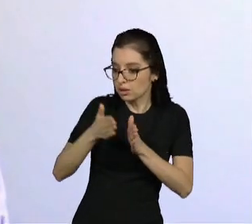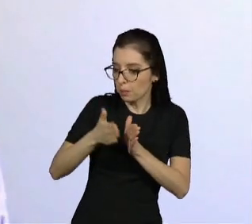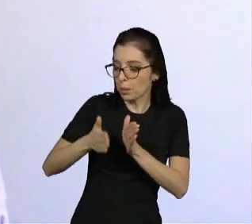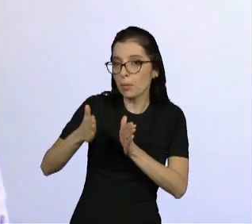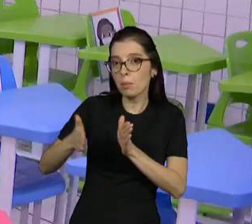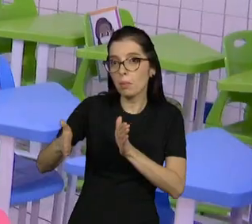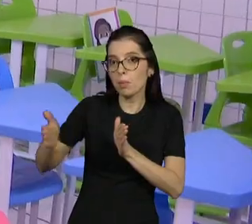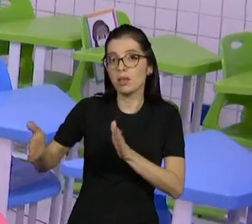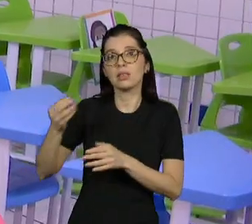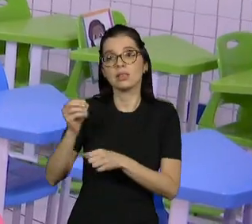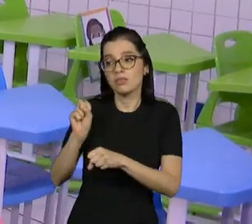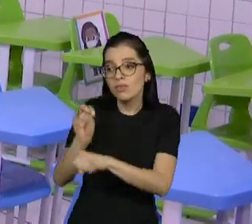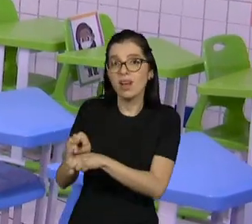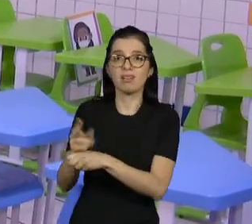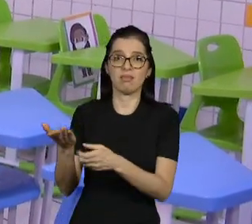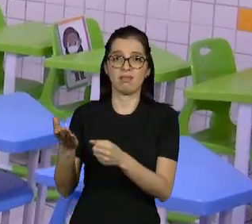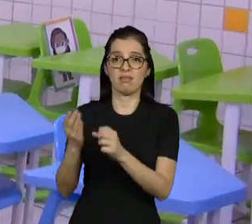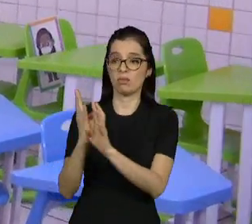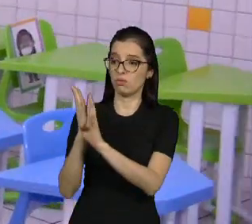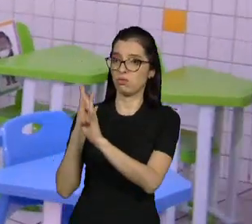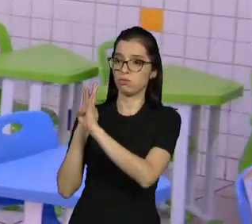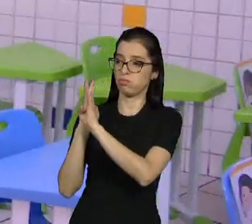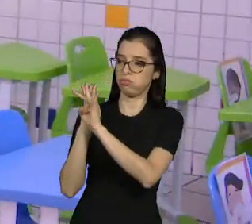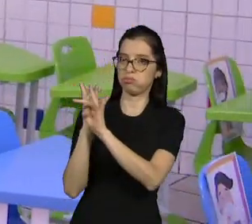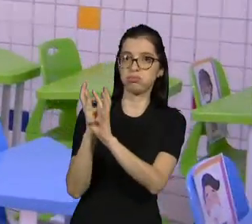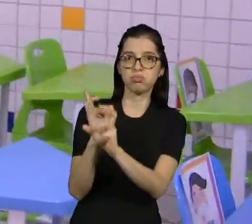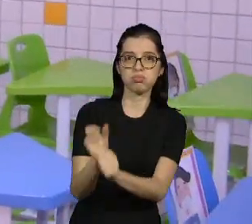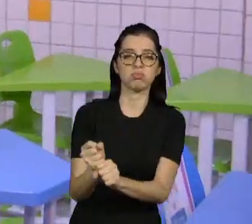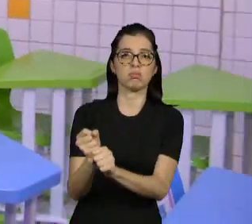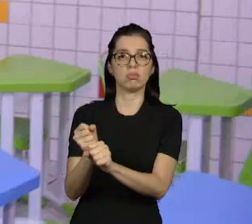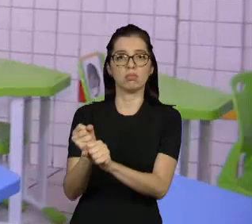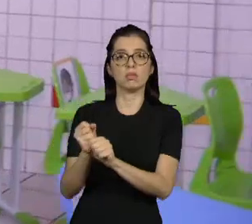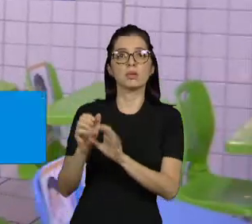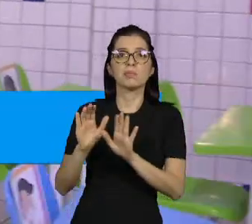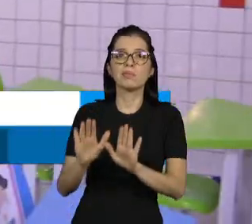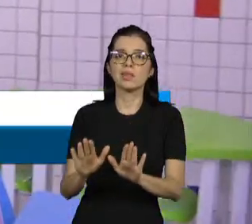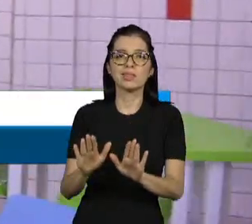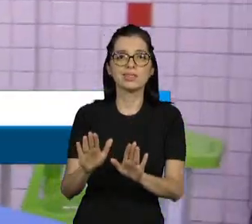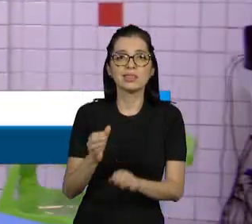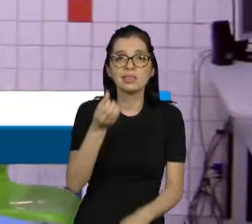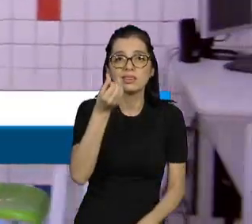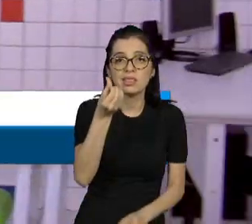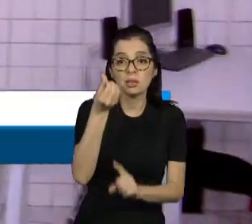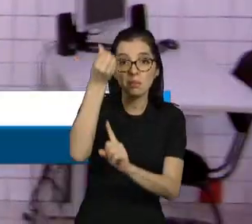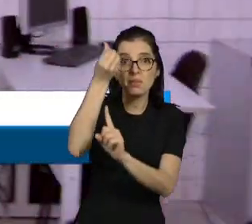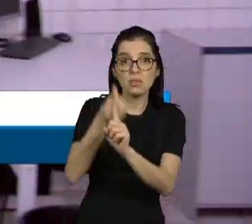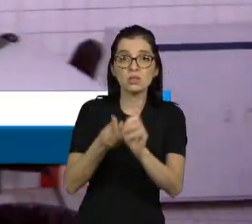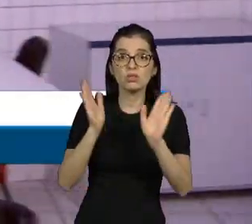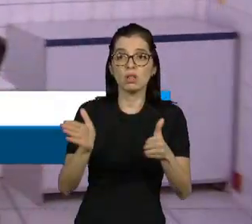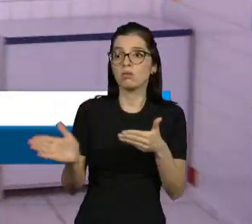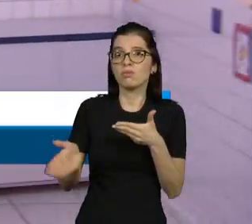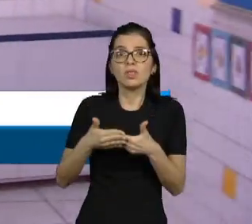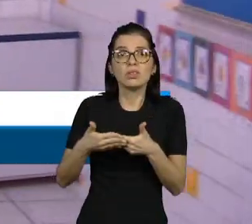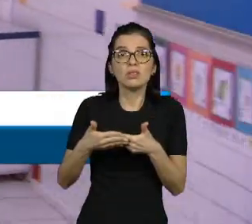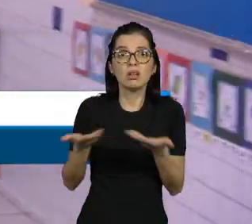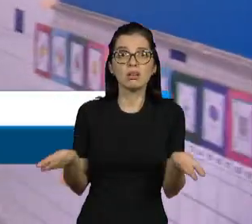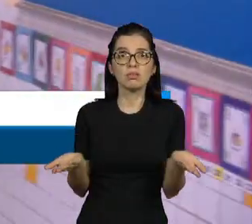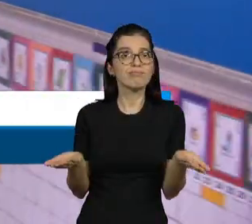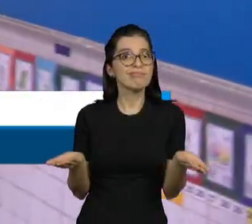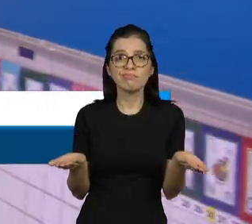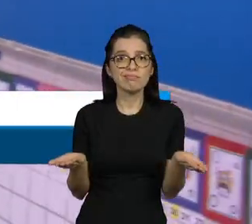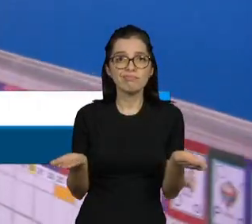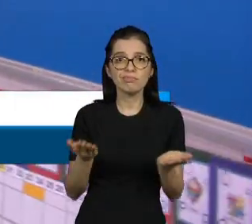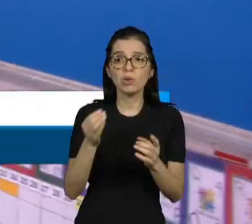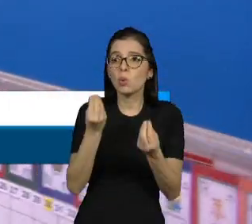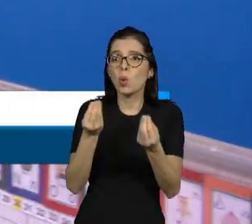vagas na creche. Ainda é cedo para saber o tamanho do impacto que os mais de 6 meses de salas de aula vazias vão trazer na